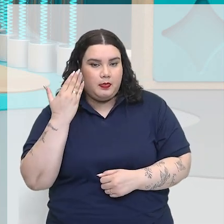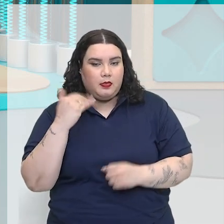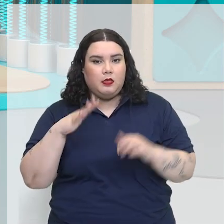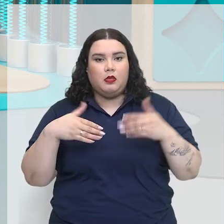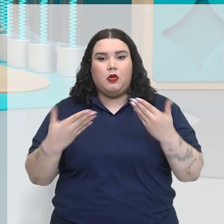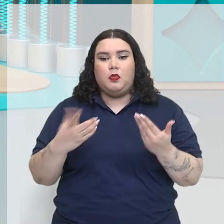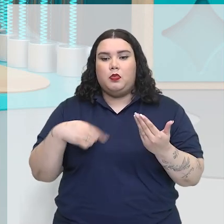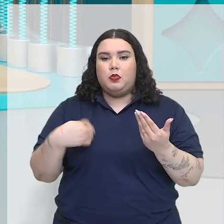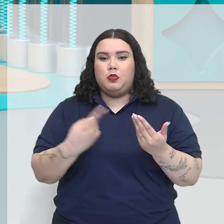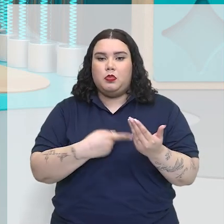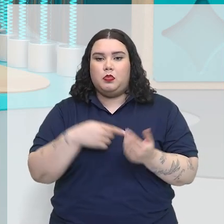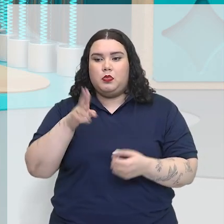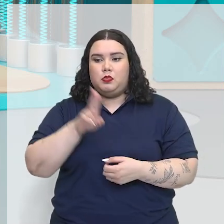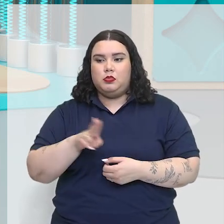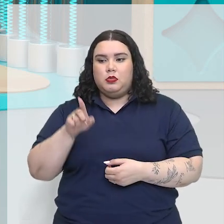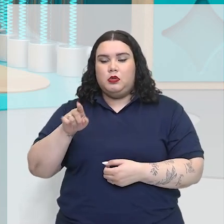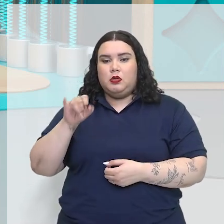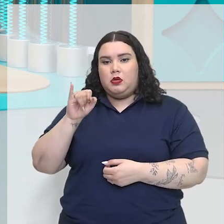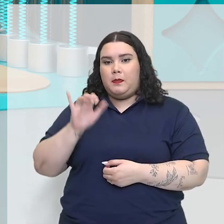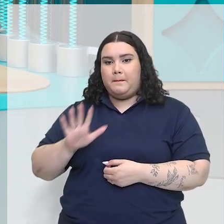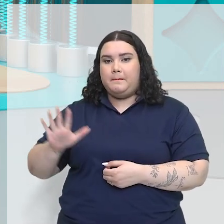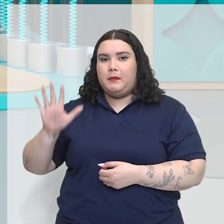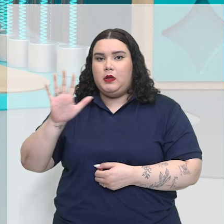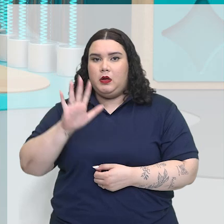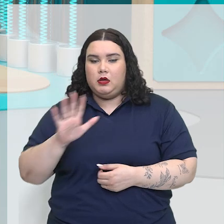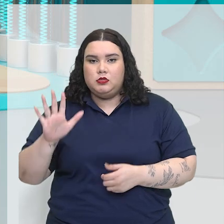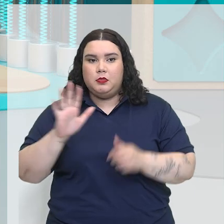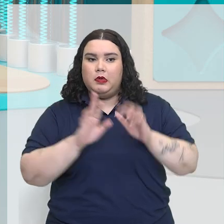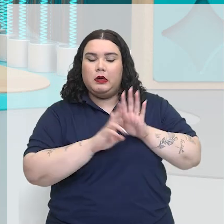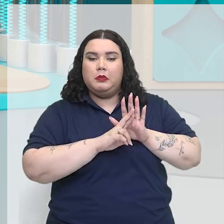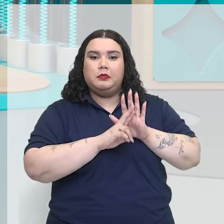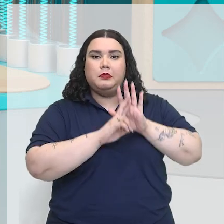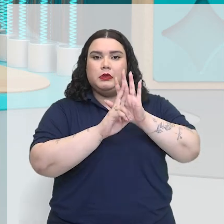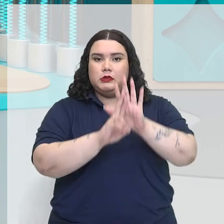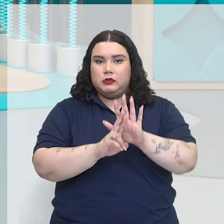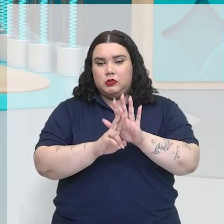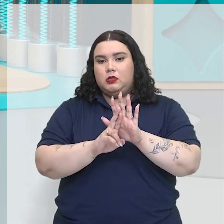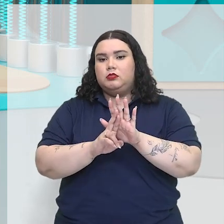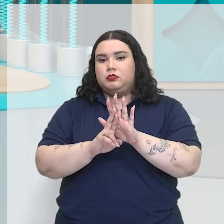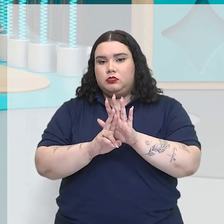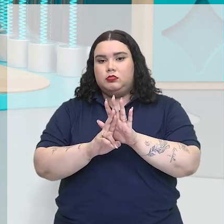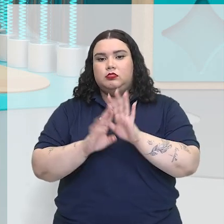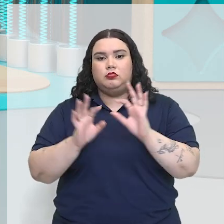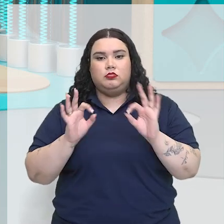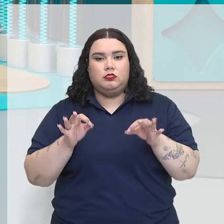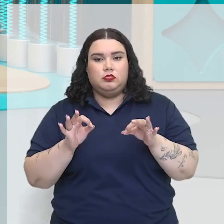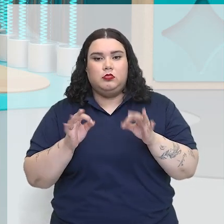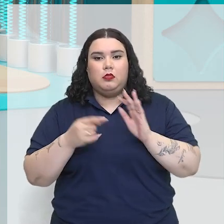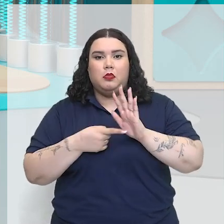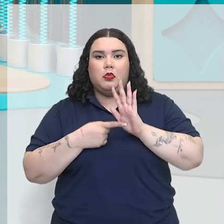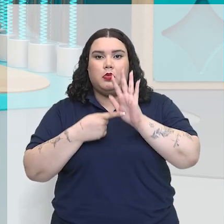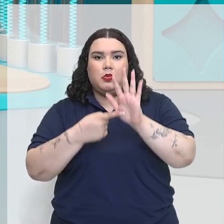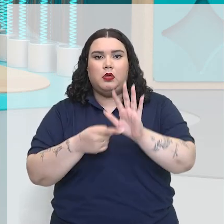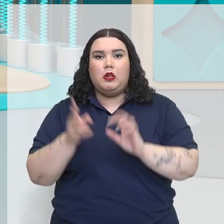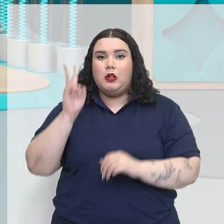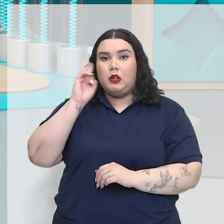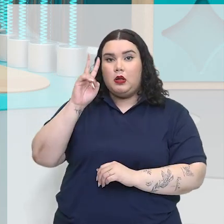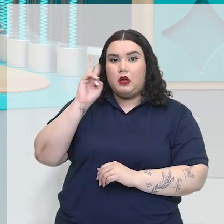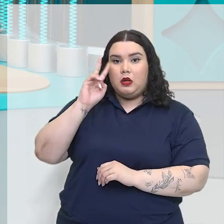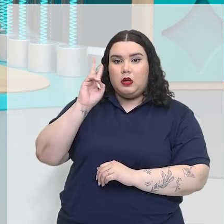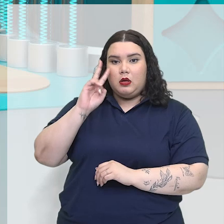gente utiliza essa imagem, essa obra de arte, para justamente trazer a